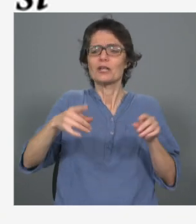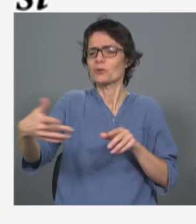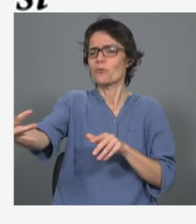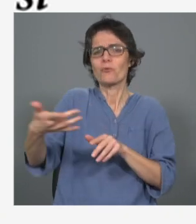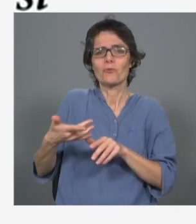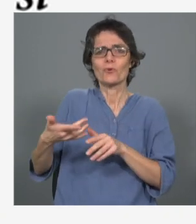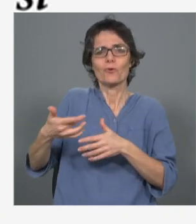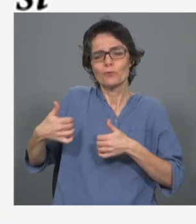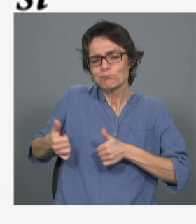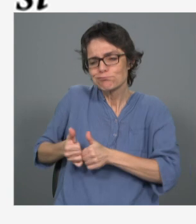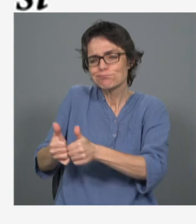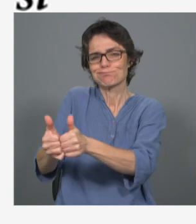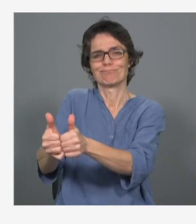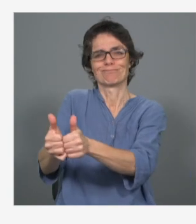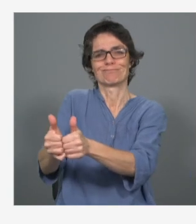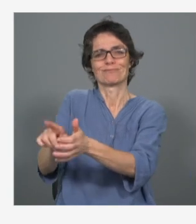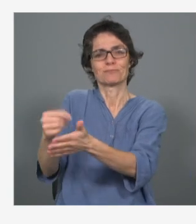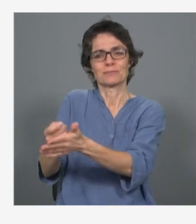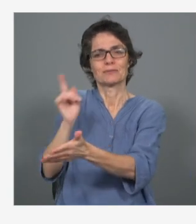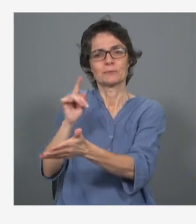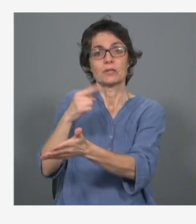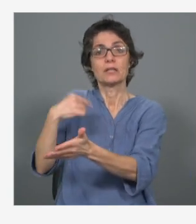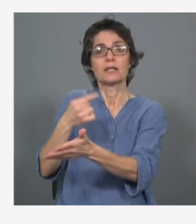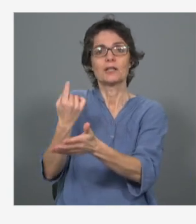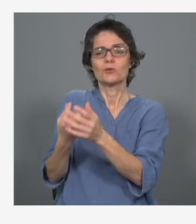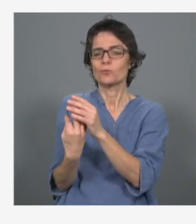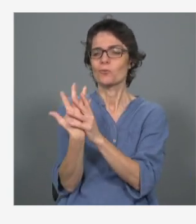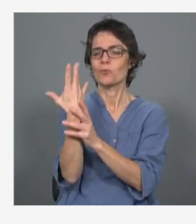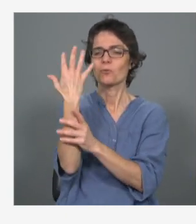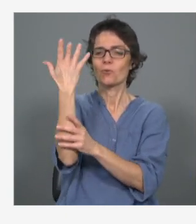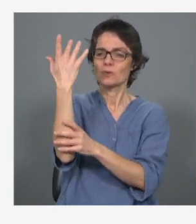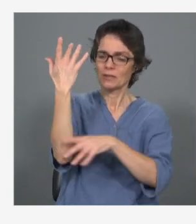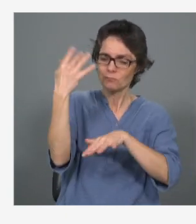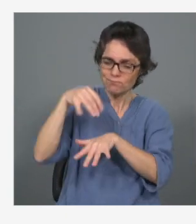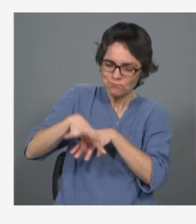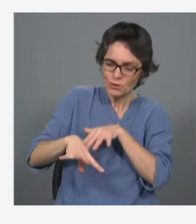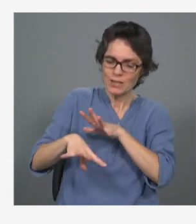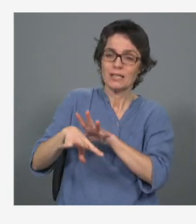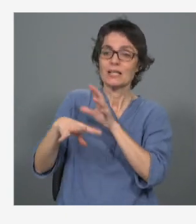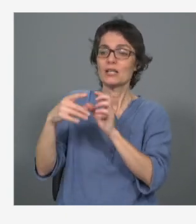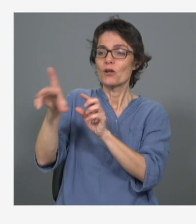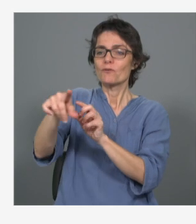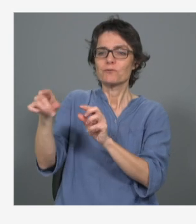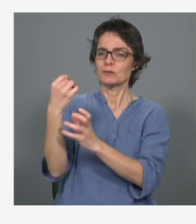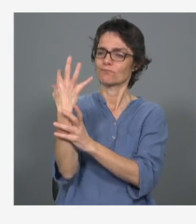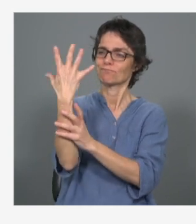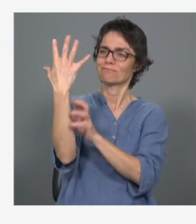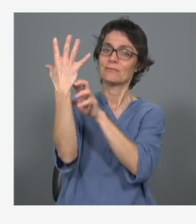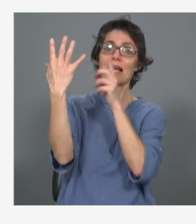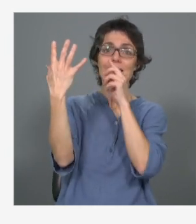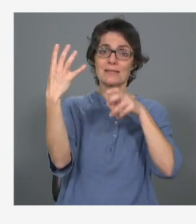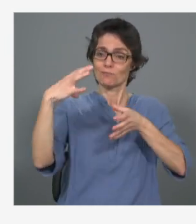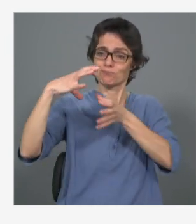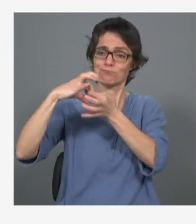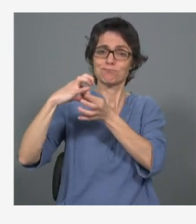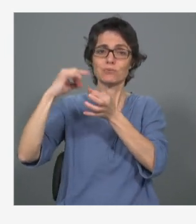não permanecerdes em mim. Eu sou a videira, vós sois os ramos. Se alguém permanece em mim, e eu nele,